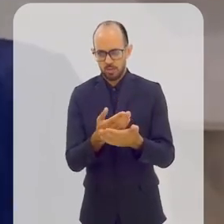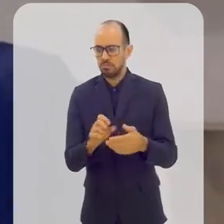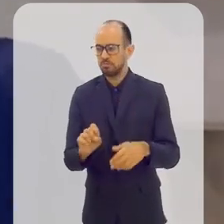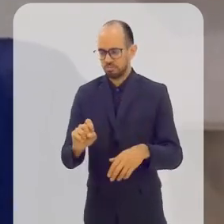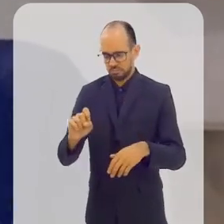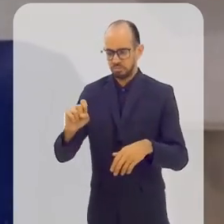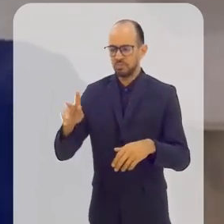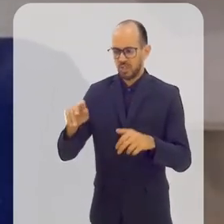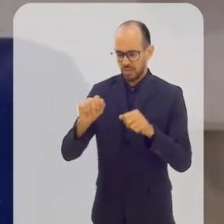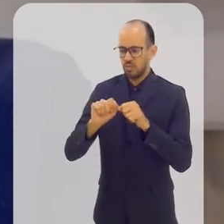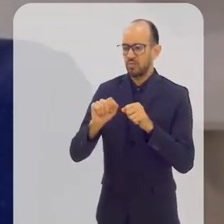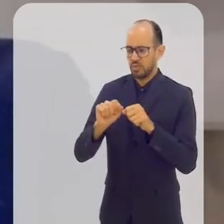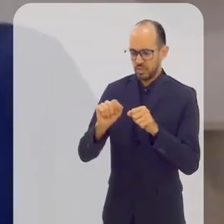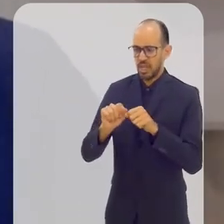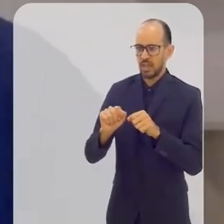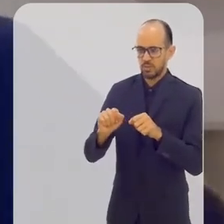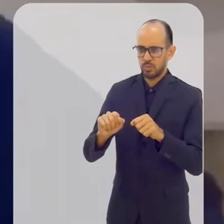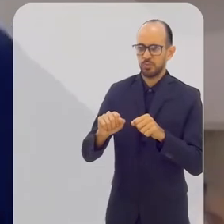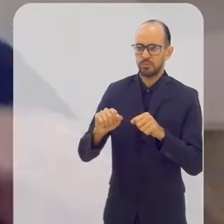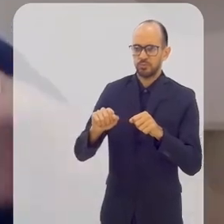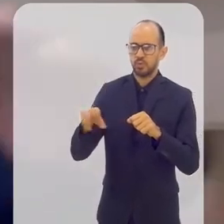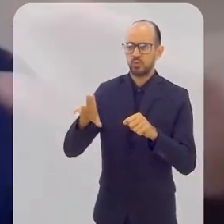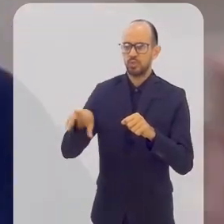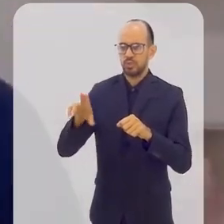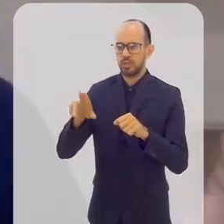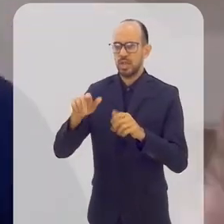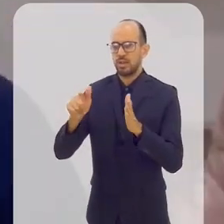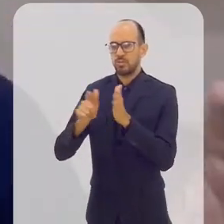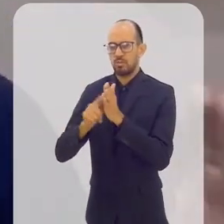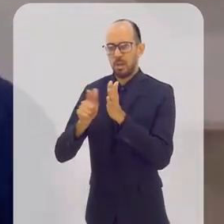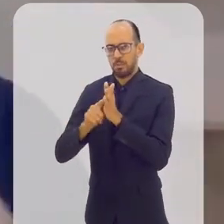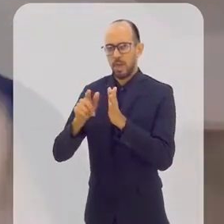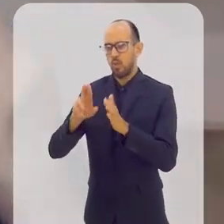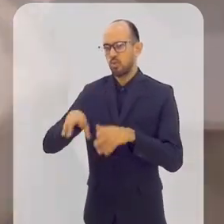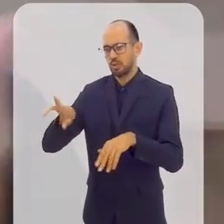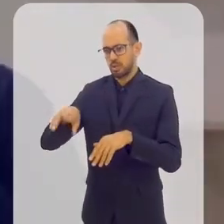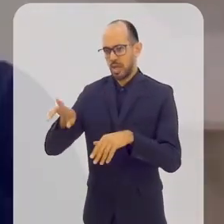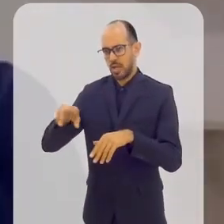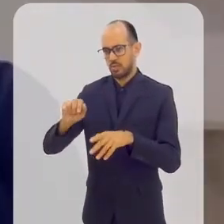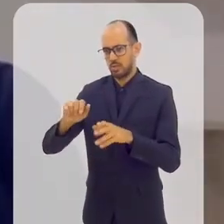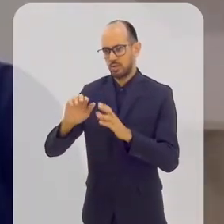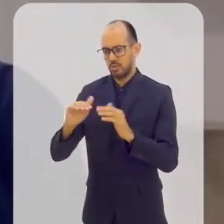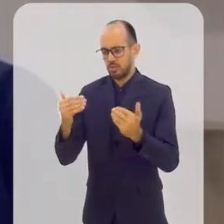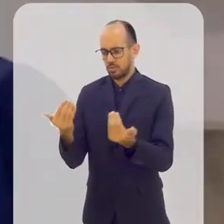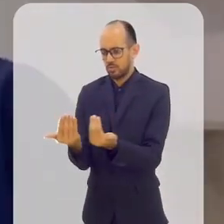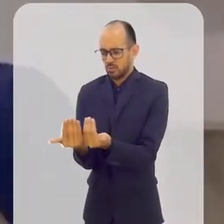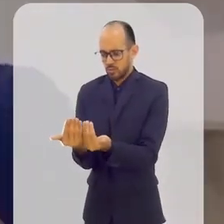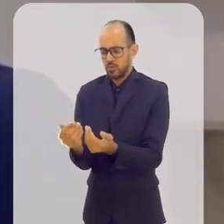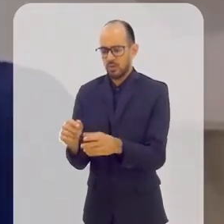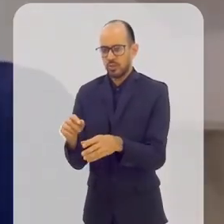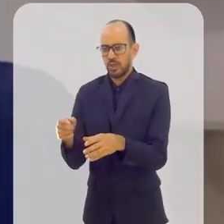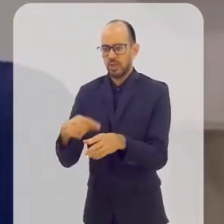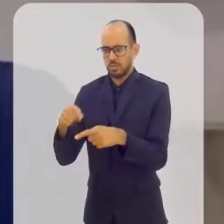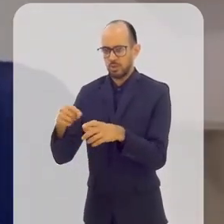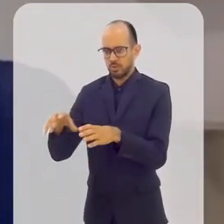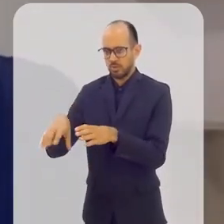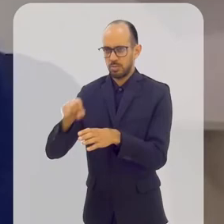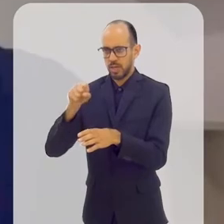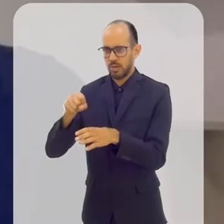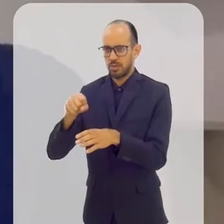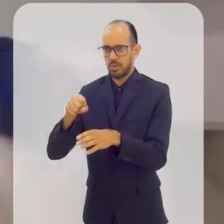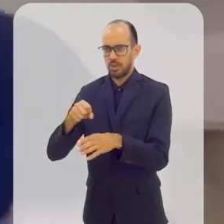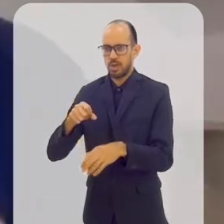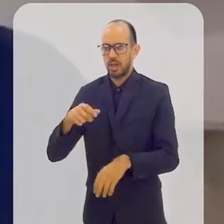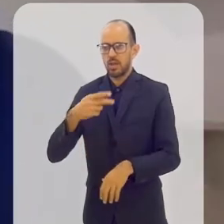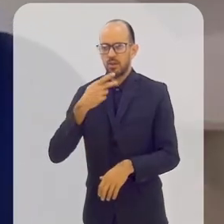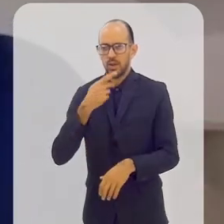papel reciclado? Reciclaram os papéis e fizeram folhas de papel reciclado e envolveram as hortaliças na outra colheita. Aí